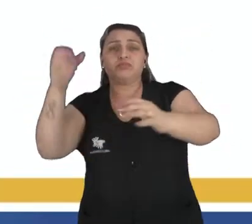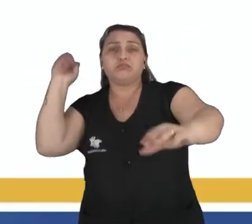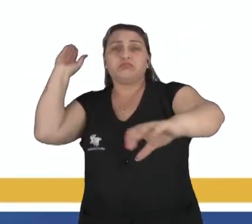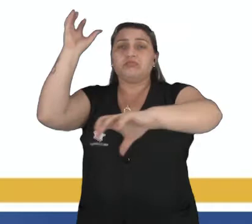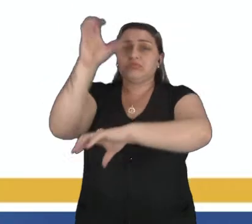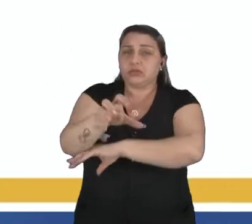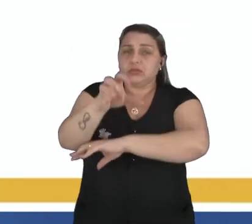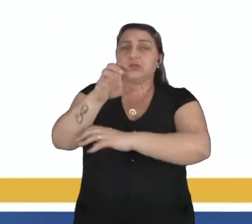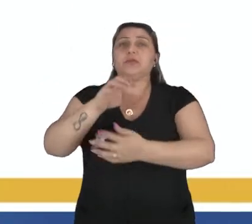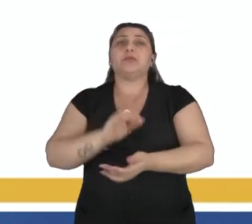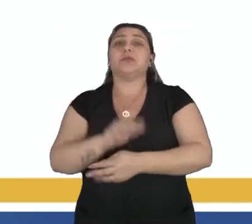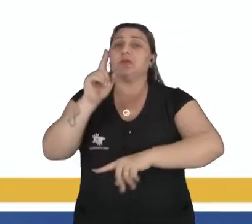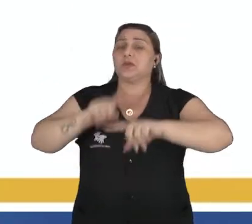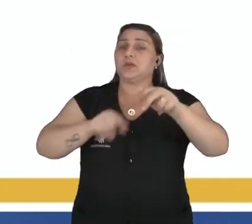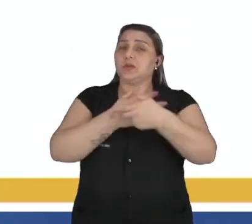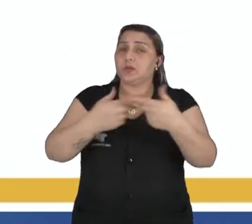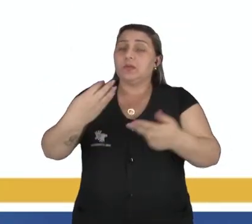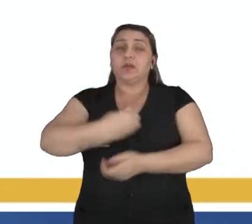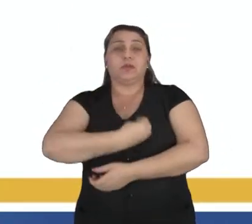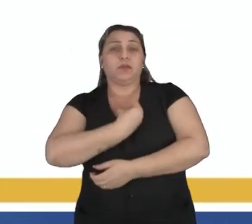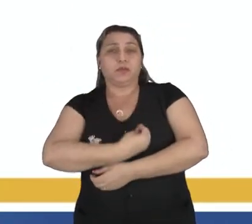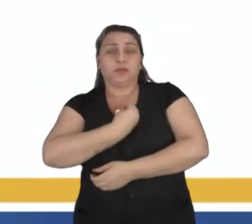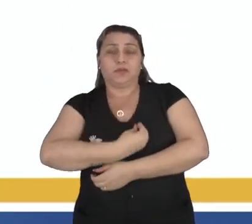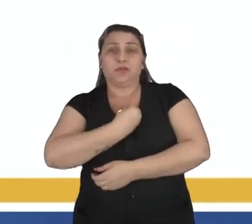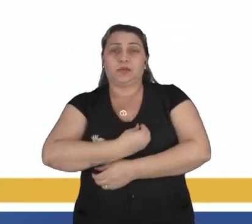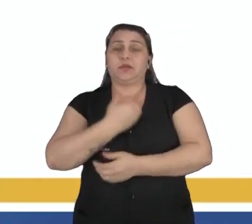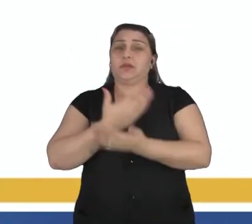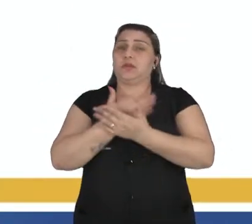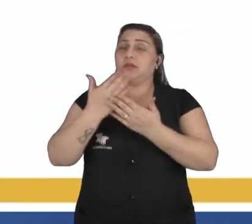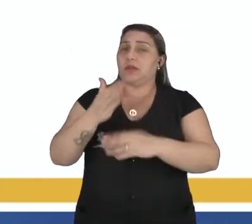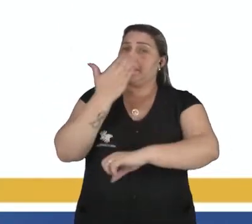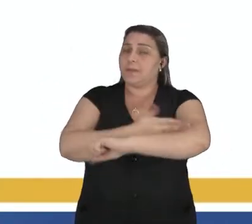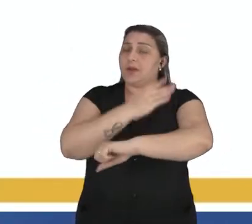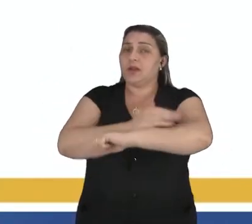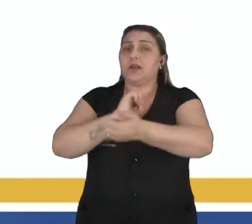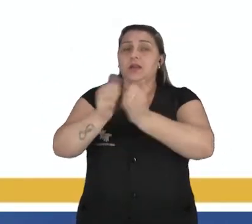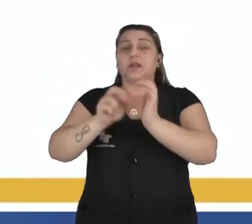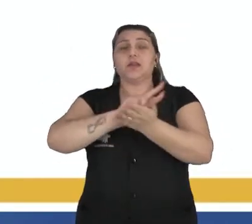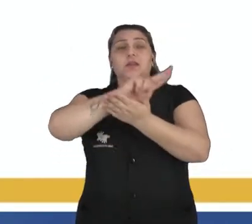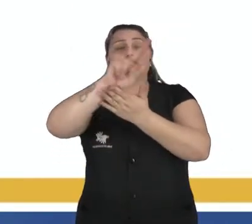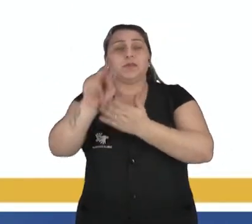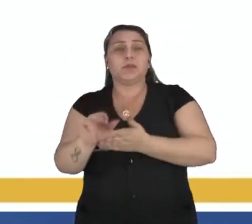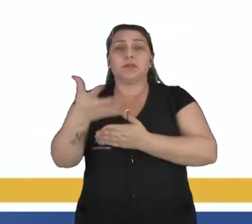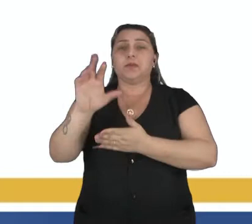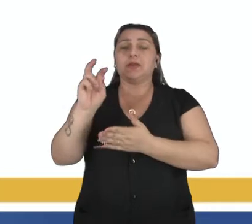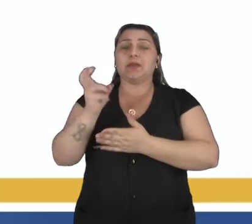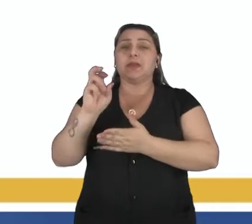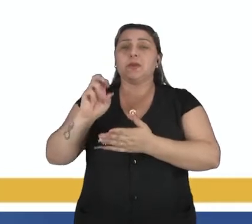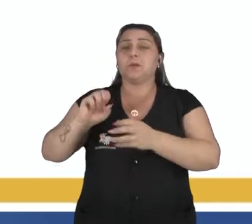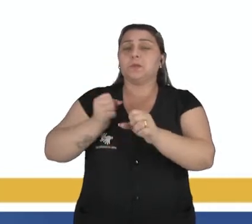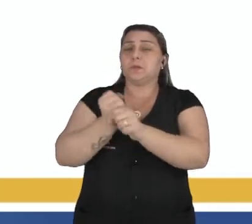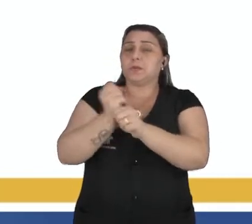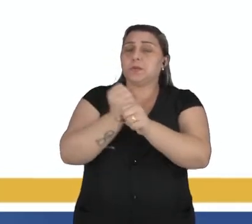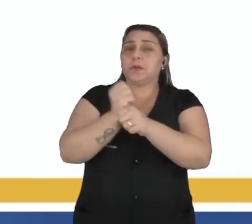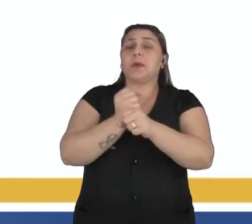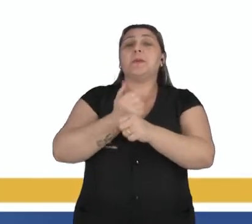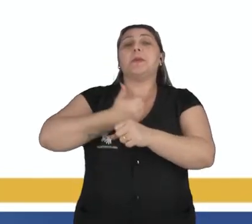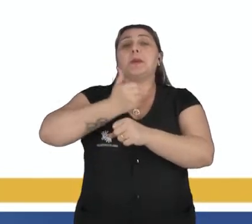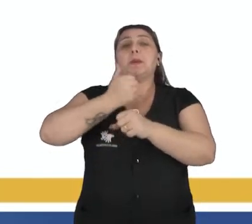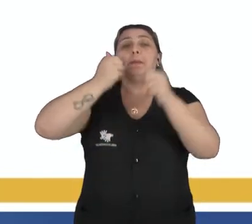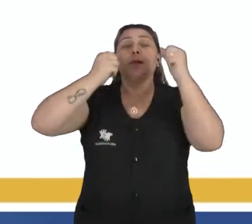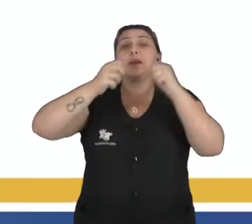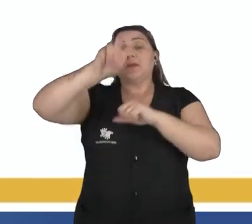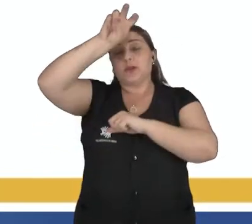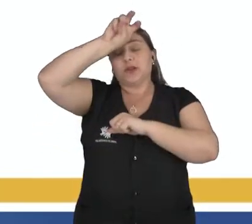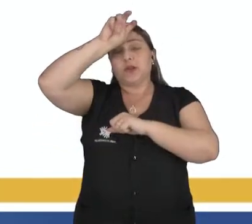lançar coisas, né? A sobrevivência. Indícios da prática do atletismo há pelo menos 5.000 anos, primeiro no Egito